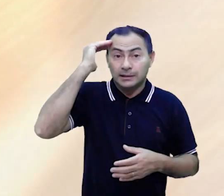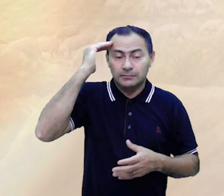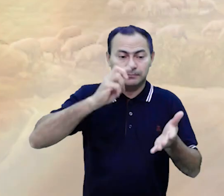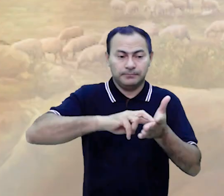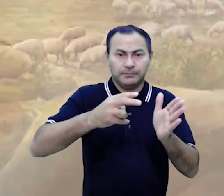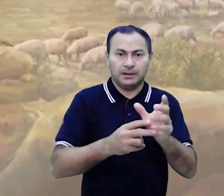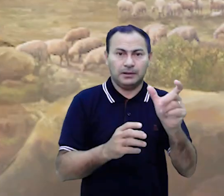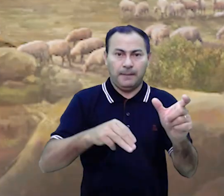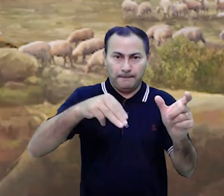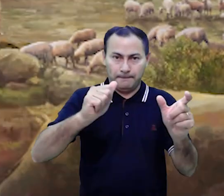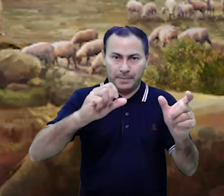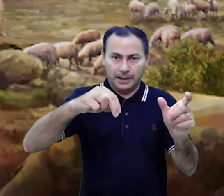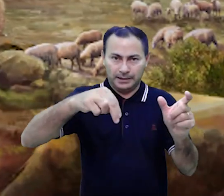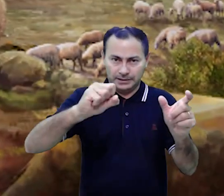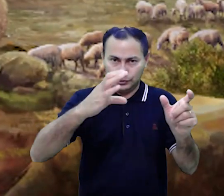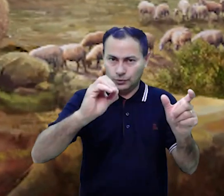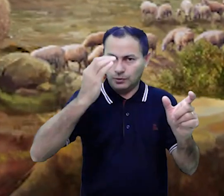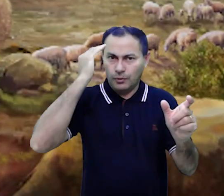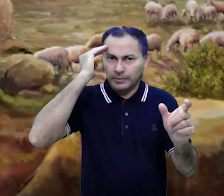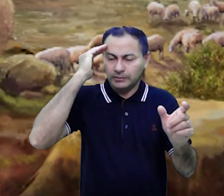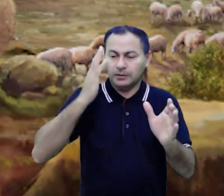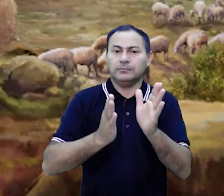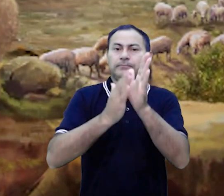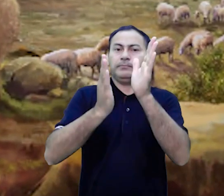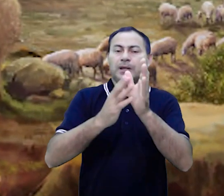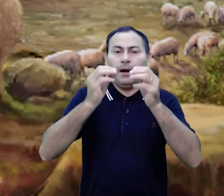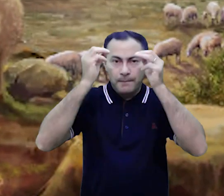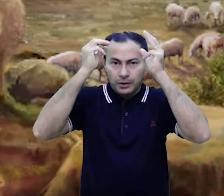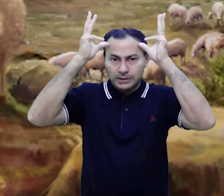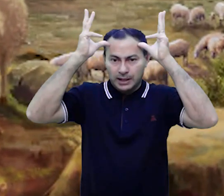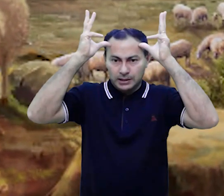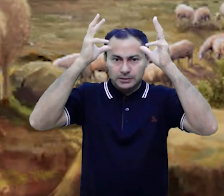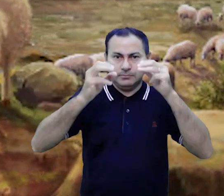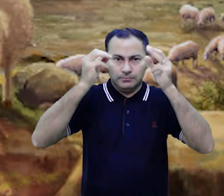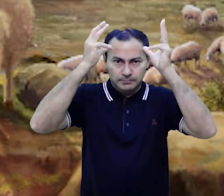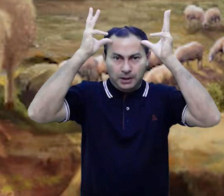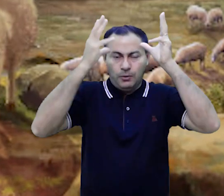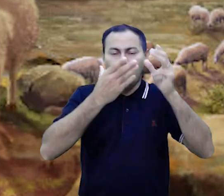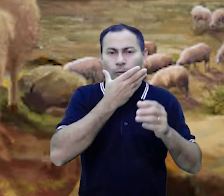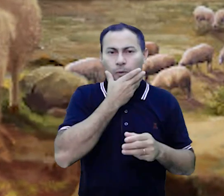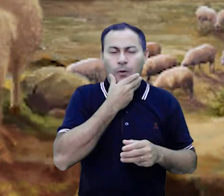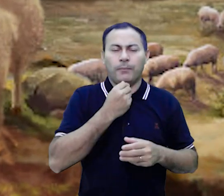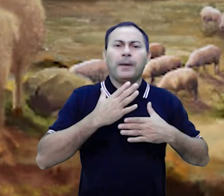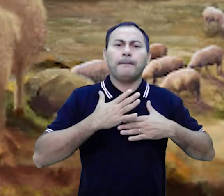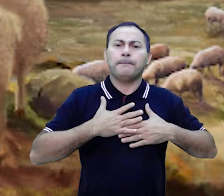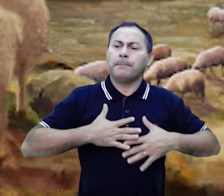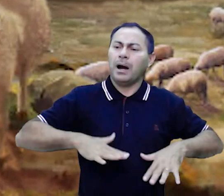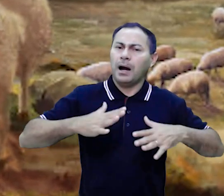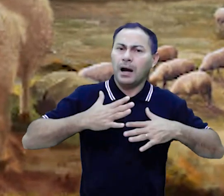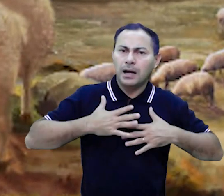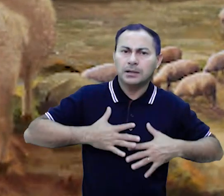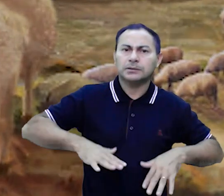Quando entendemos a definição da palavra manso, compreendemos o elogio feito a Moisés. Moisés era um homem